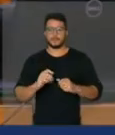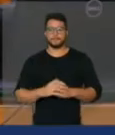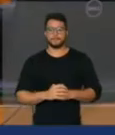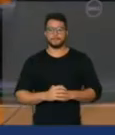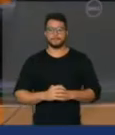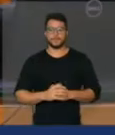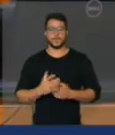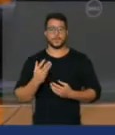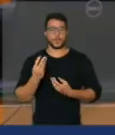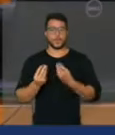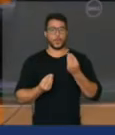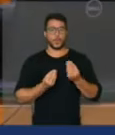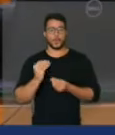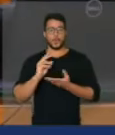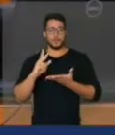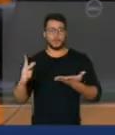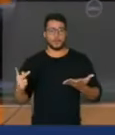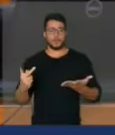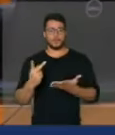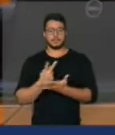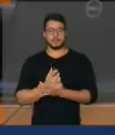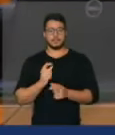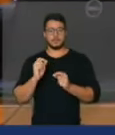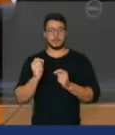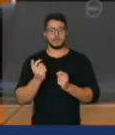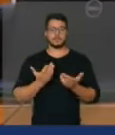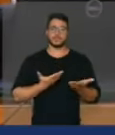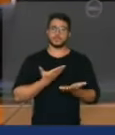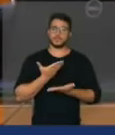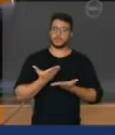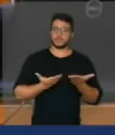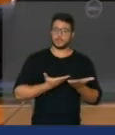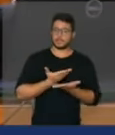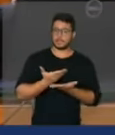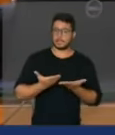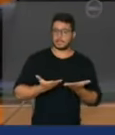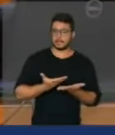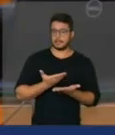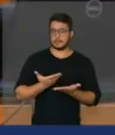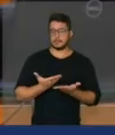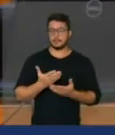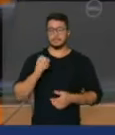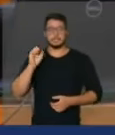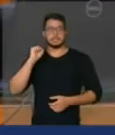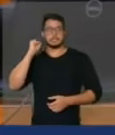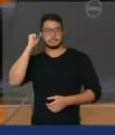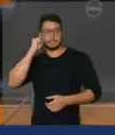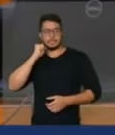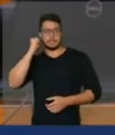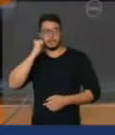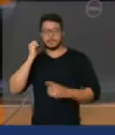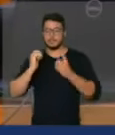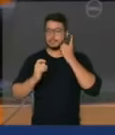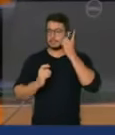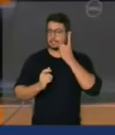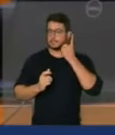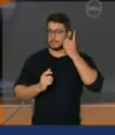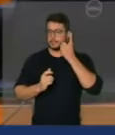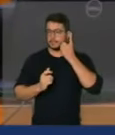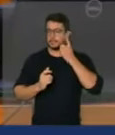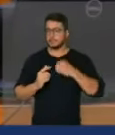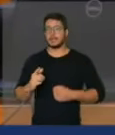desigual que foi dado, injusto ou justo, a senadores e deputados que têm